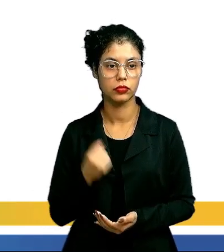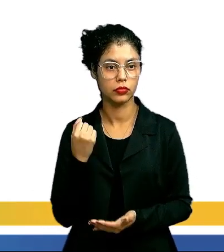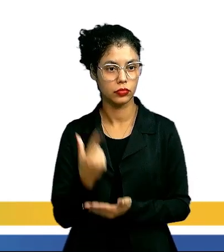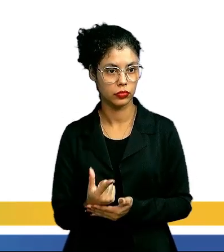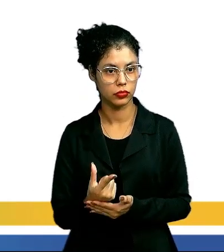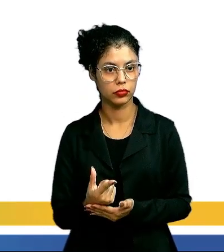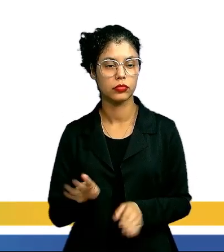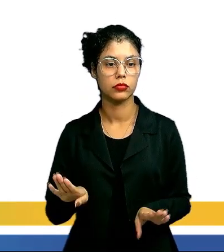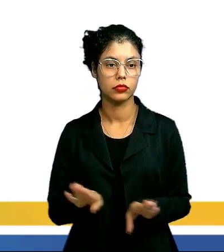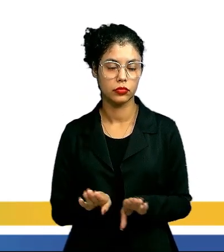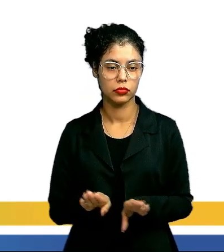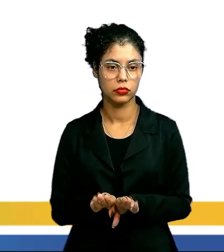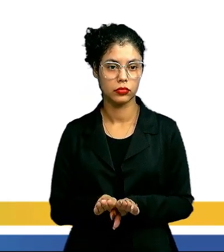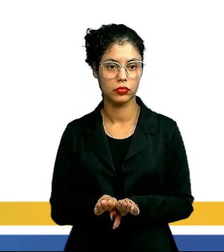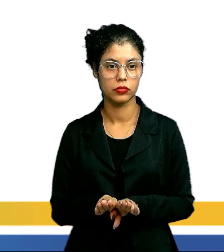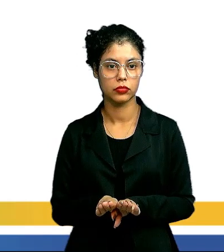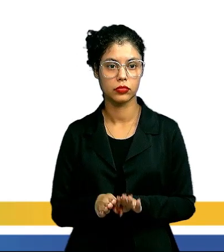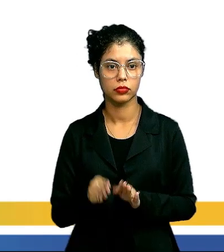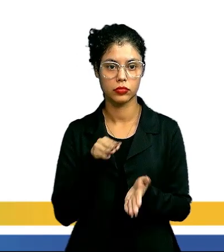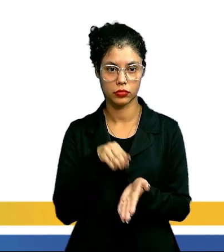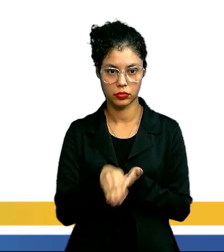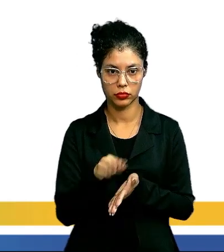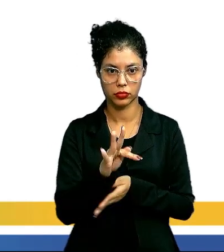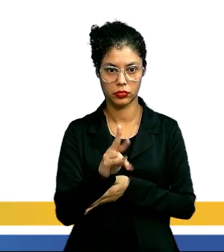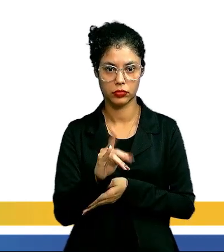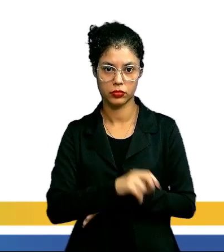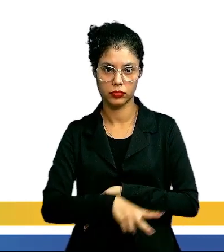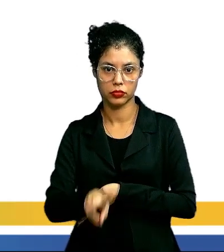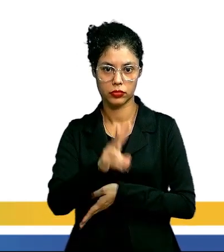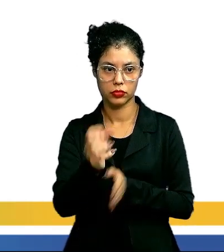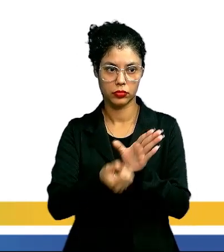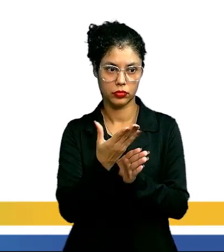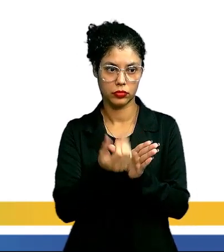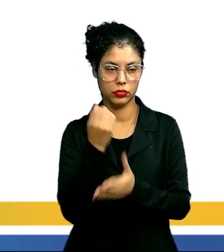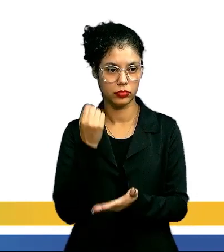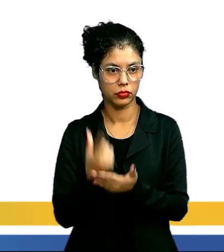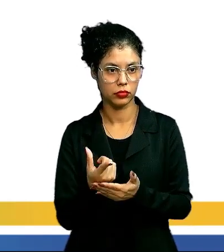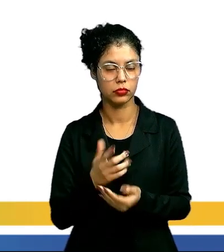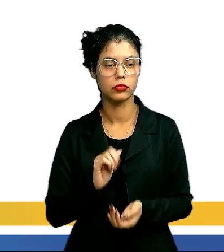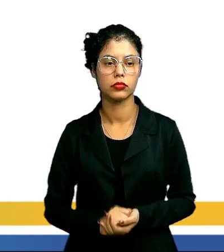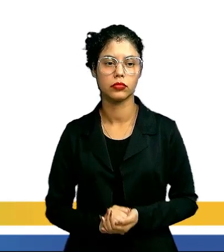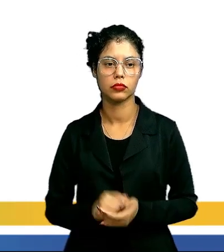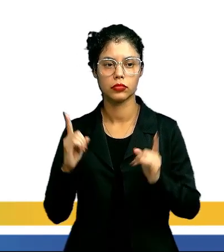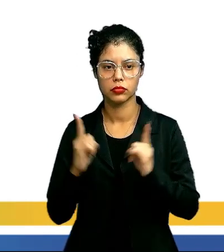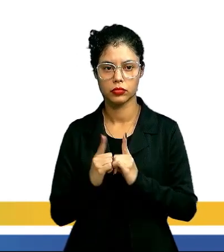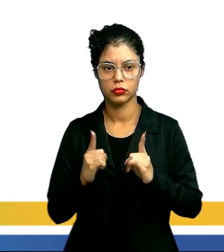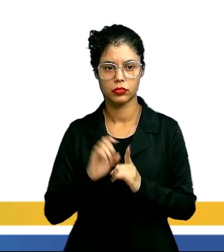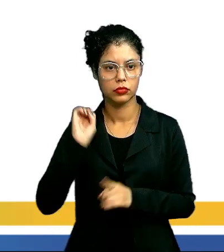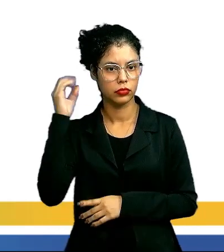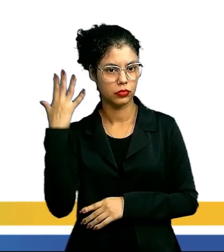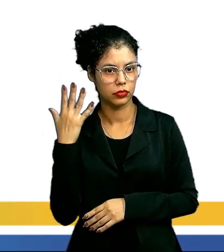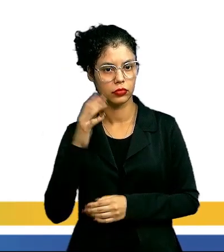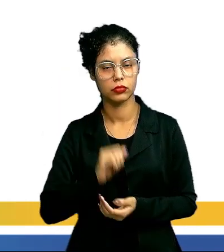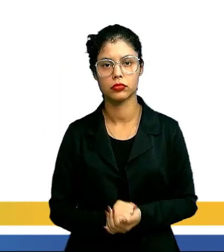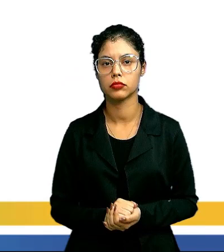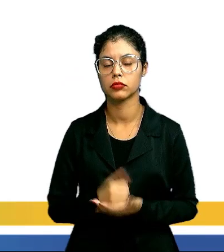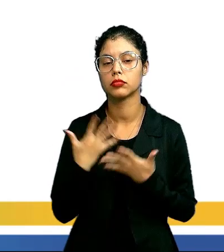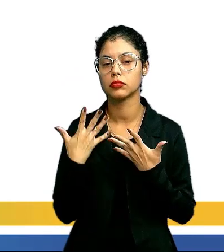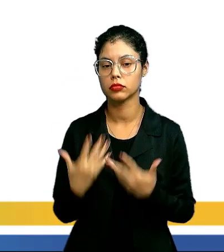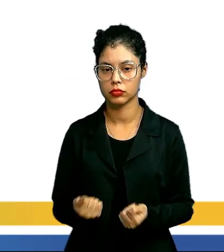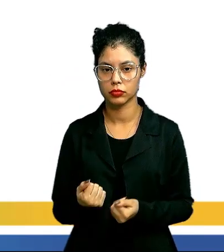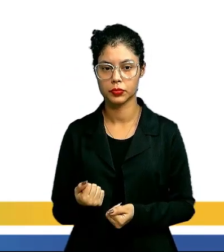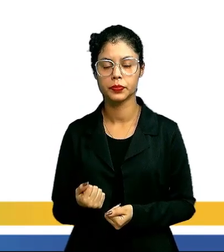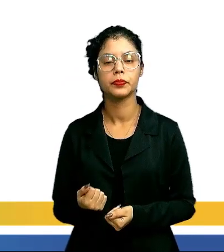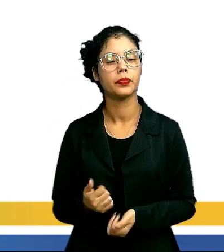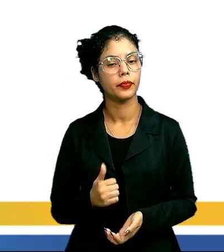concretizar compra o gerente emitirá uma nota fiscal com o valor do produto à vista negociado com o cliente